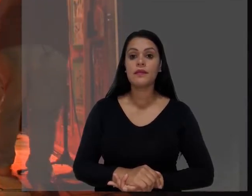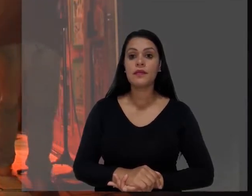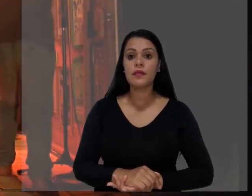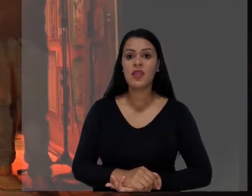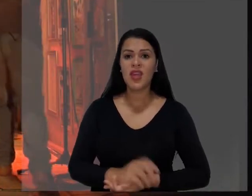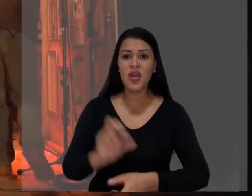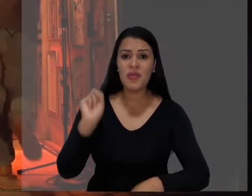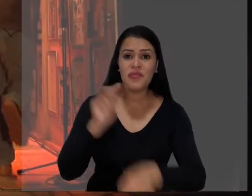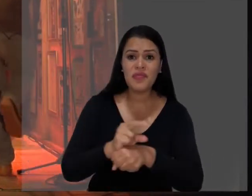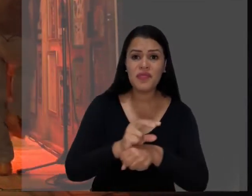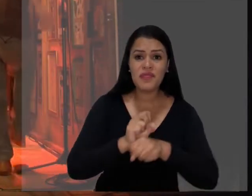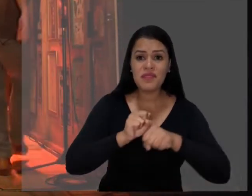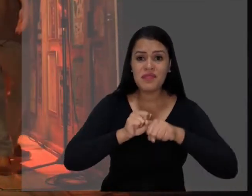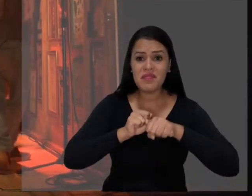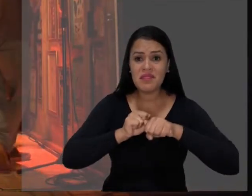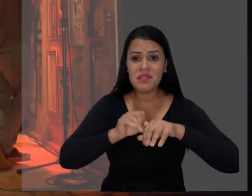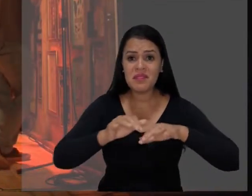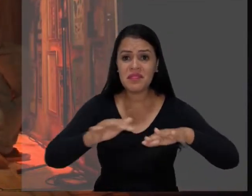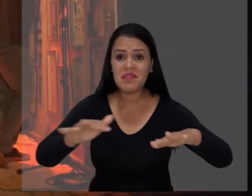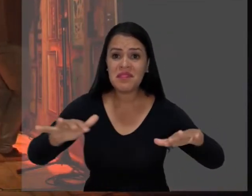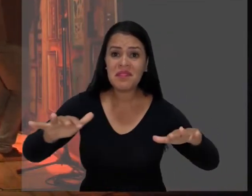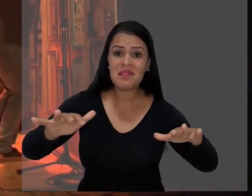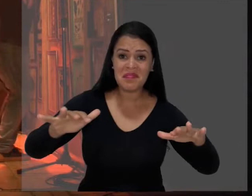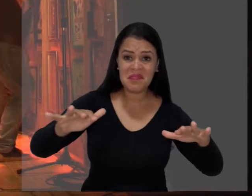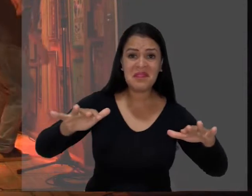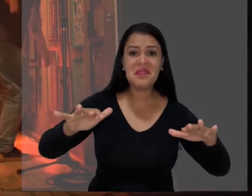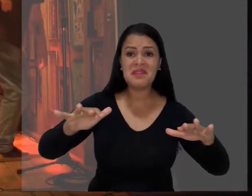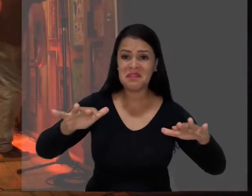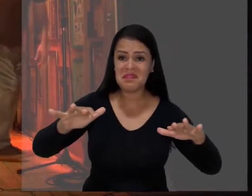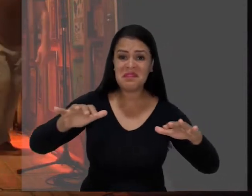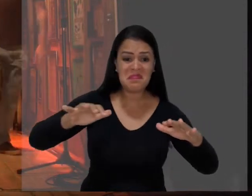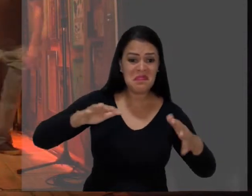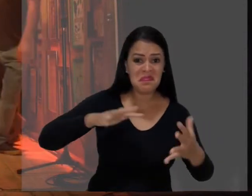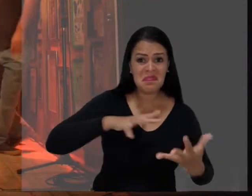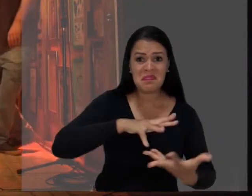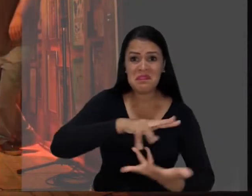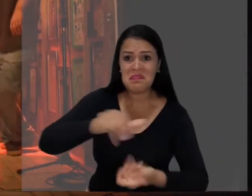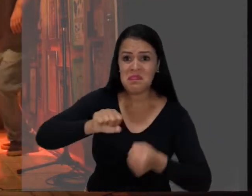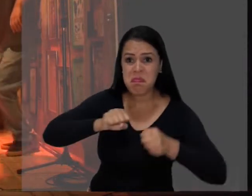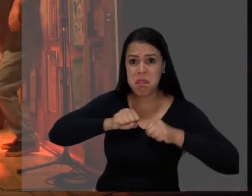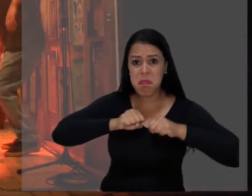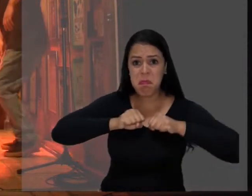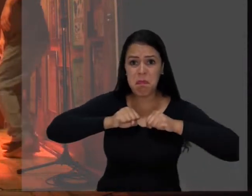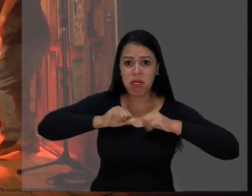O vírus migra constantemente, instalando caos na permanente pandemia.